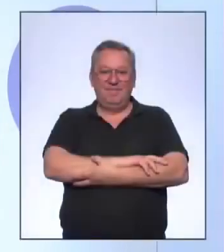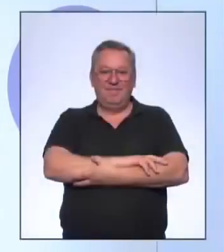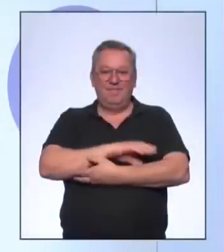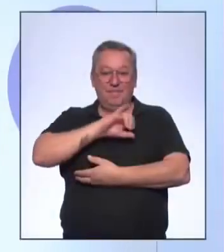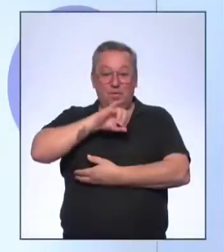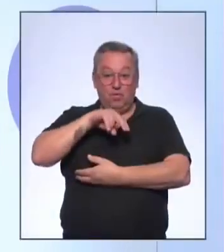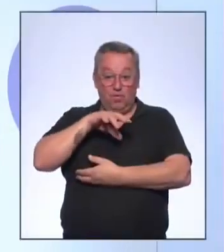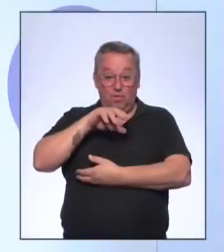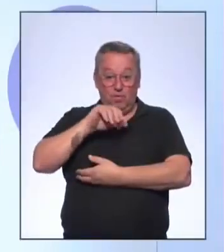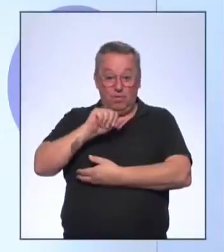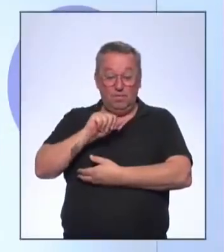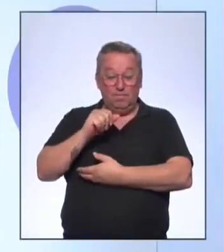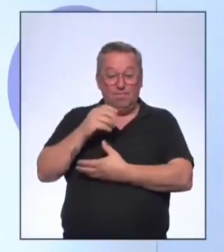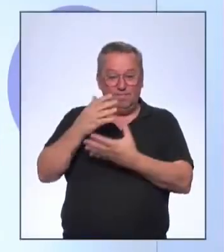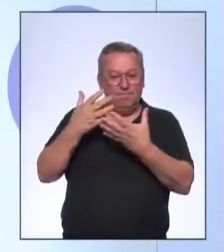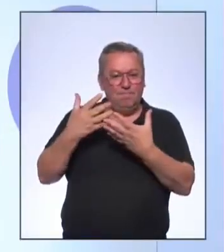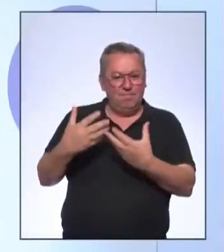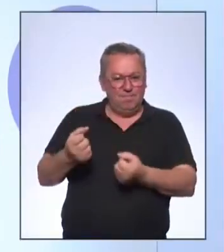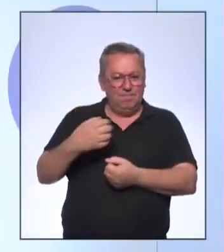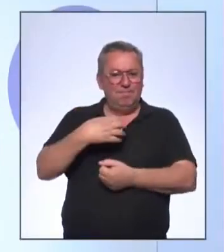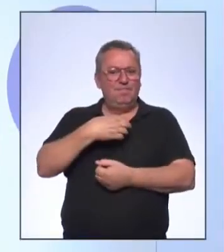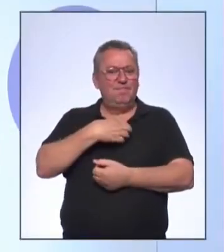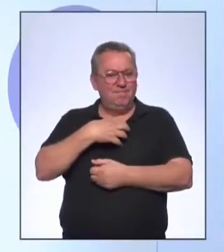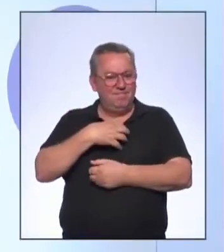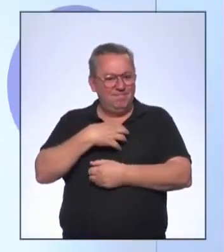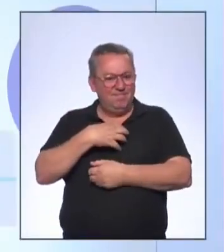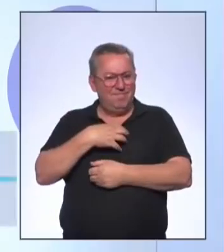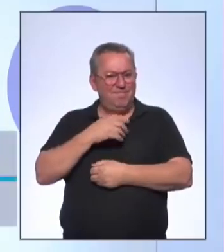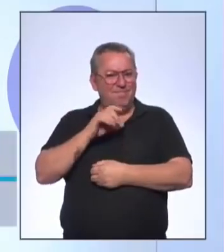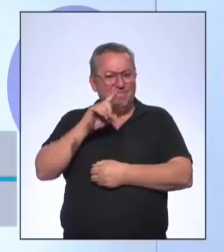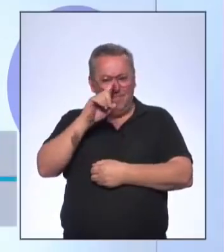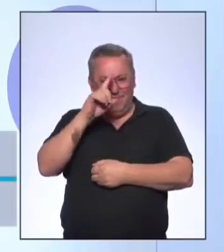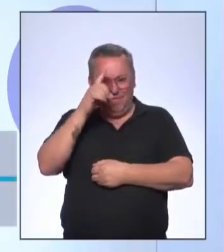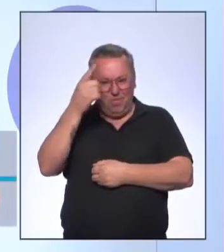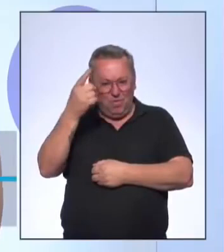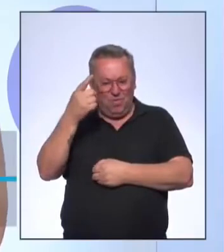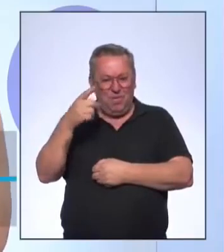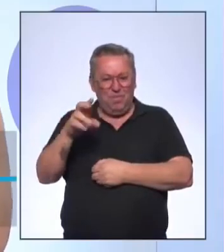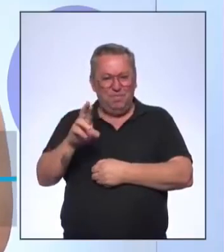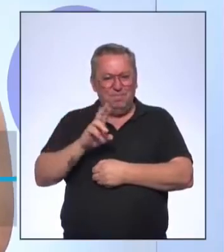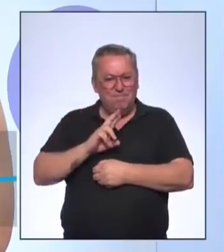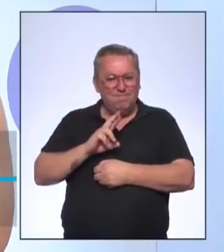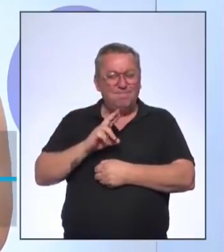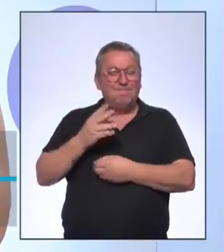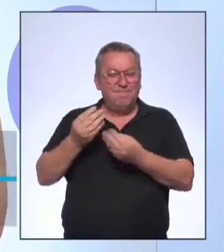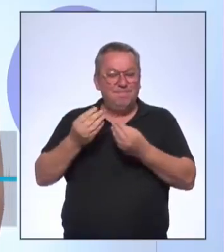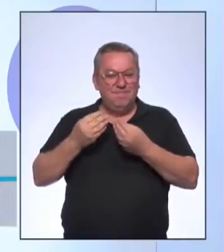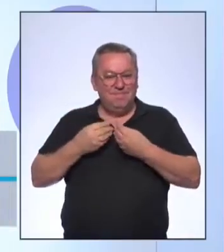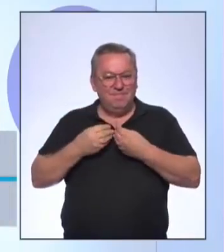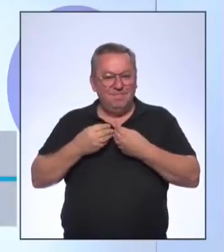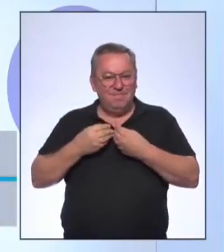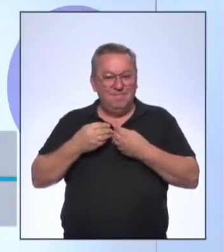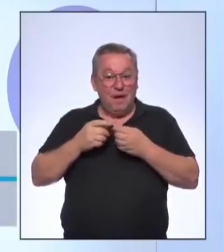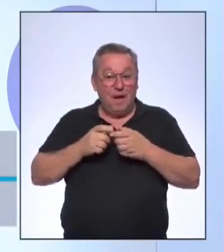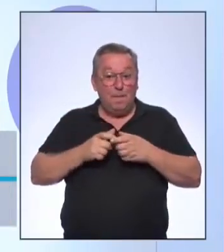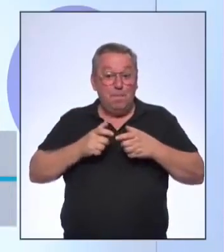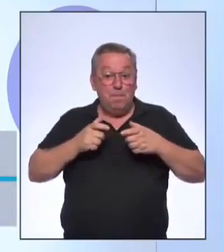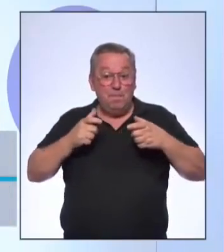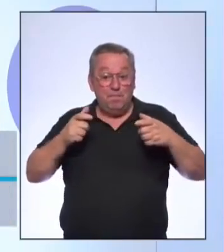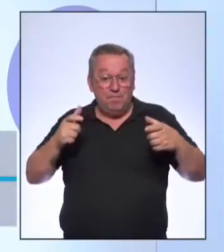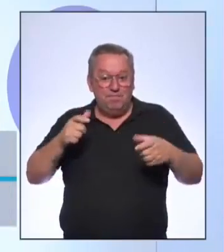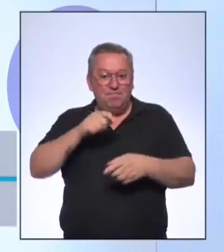Jonas, vou admitir uma situação. Fiquei em dúvida por conta das respostas deles. A